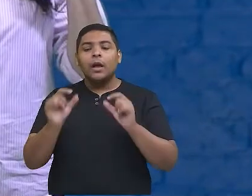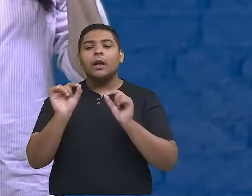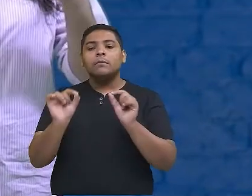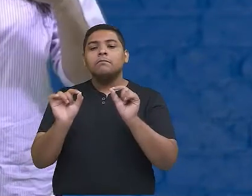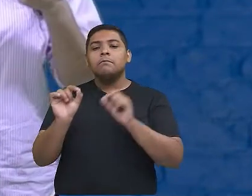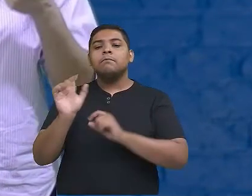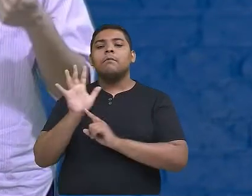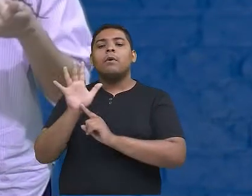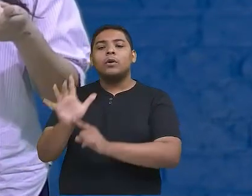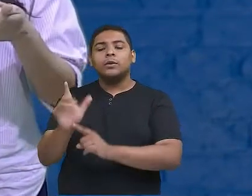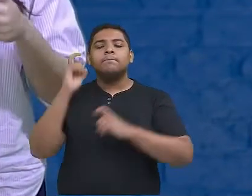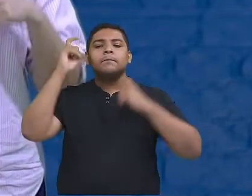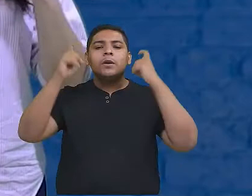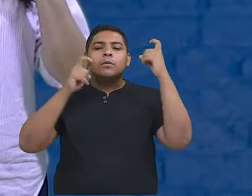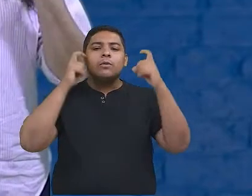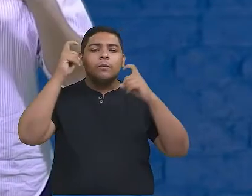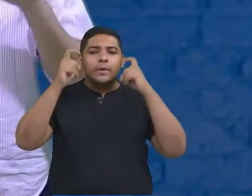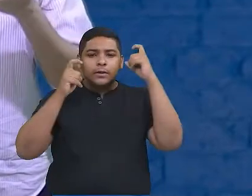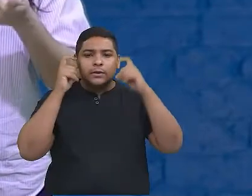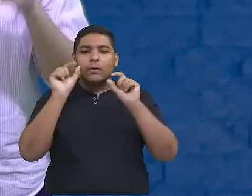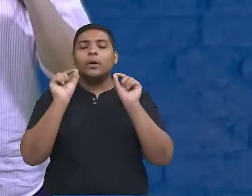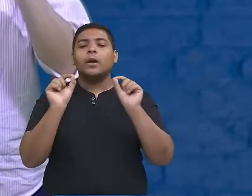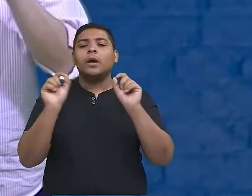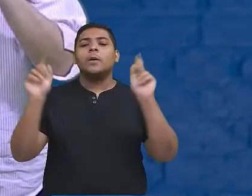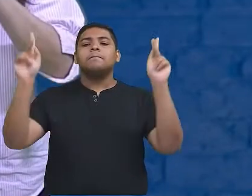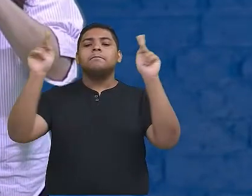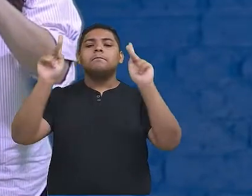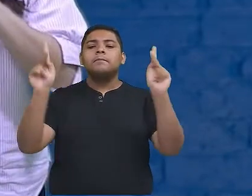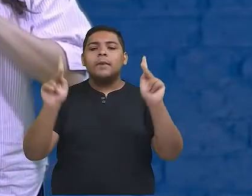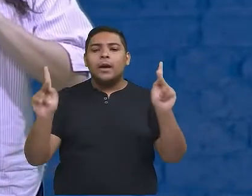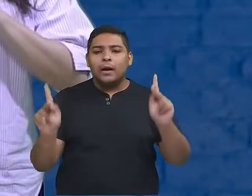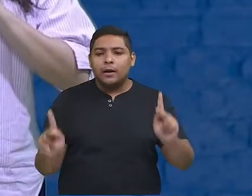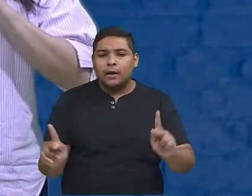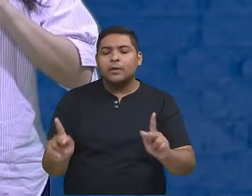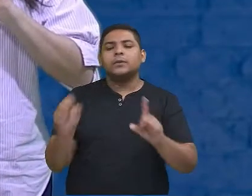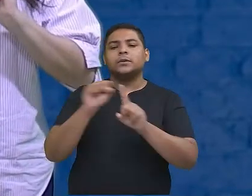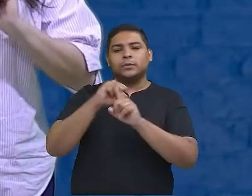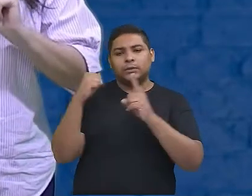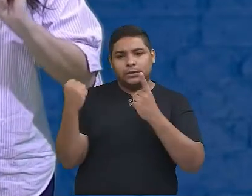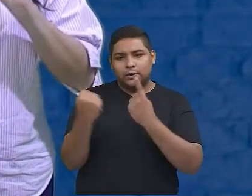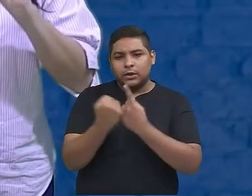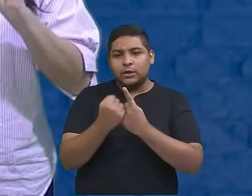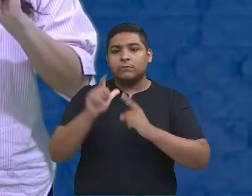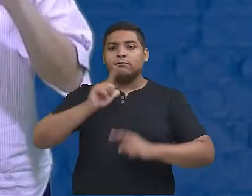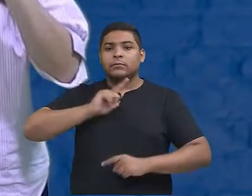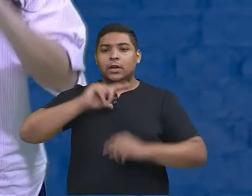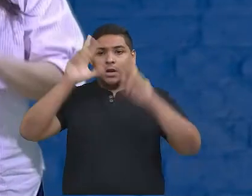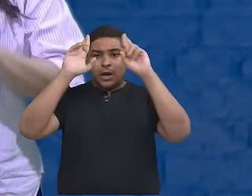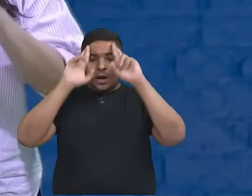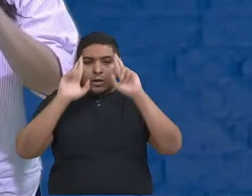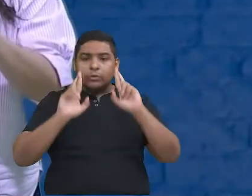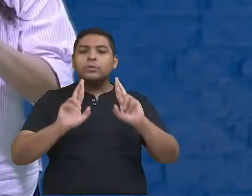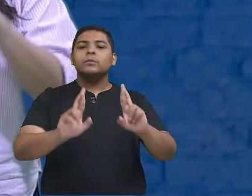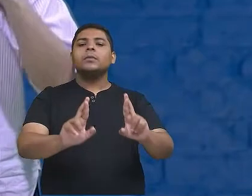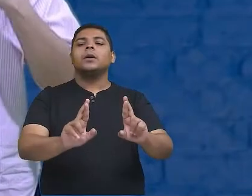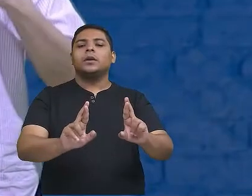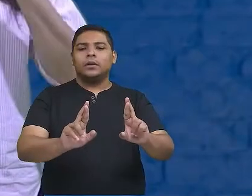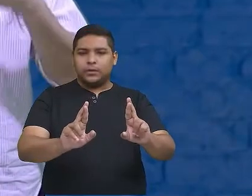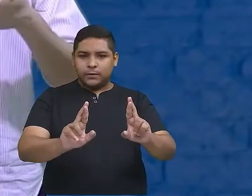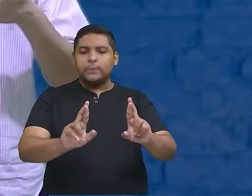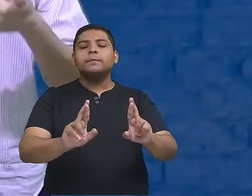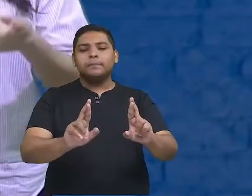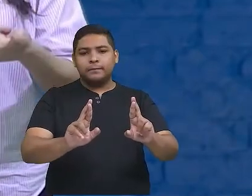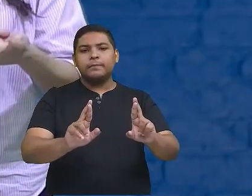Uma preocupação com a harmonia. Então, ele tem um respeito. Então, um indivíduo amável, ele